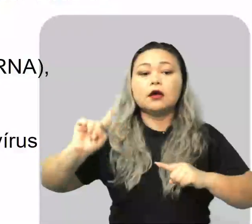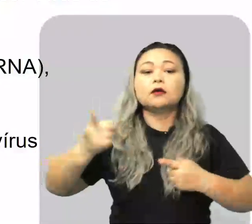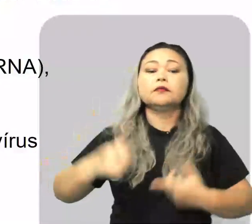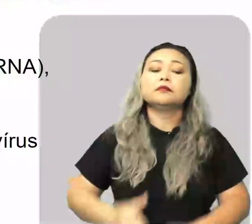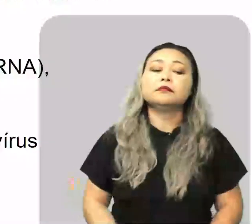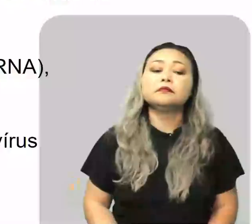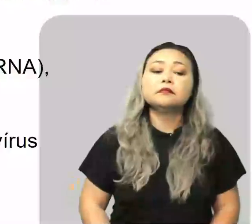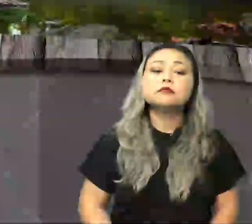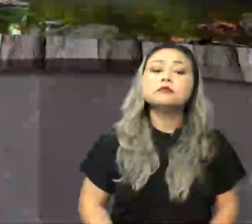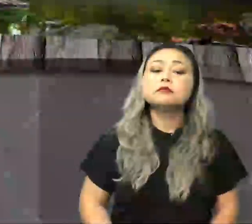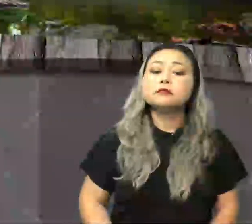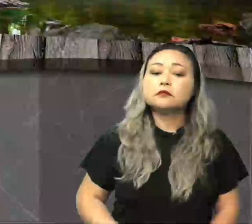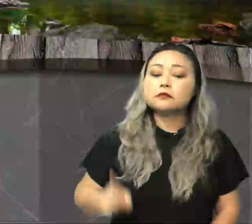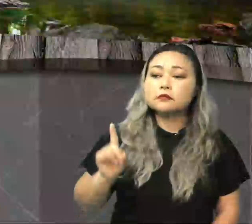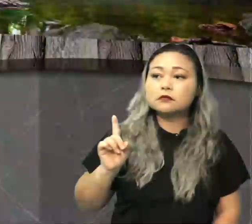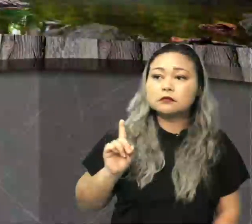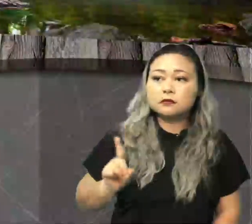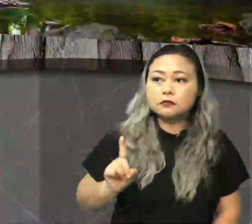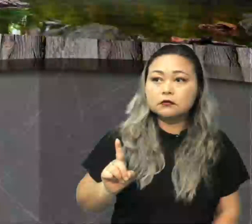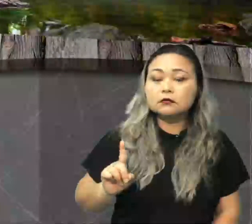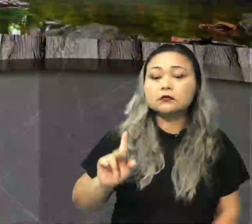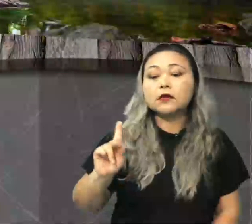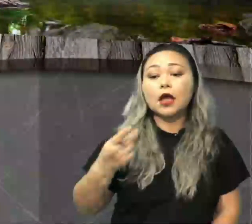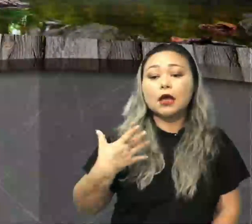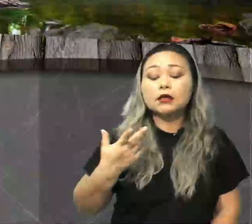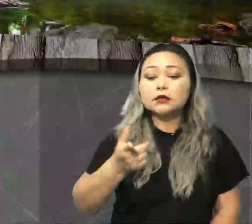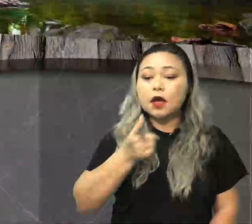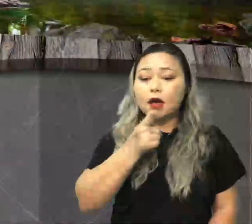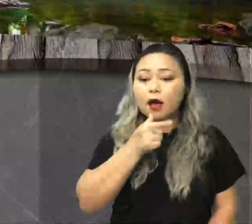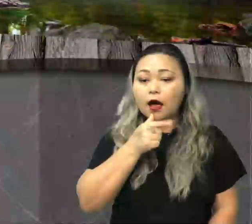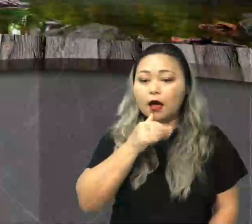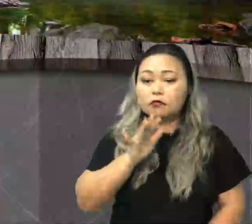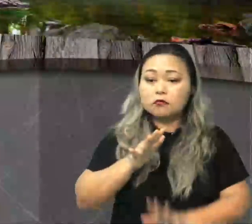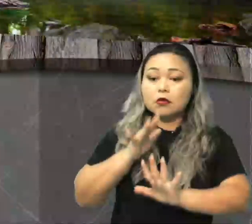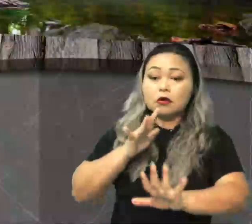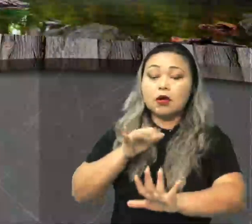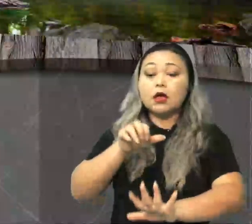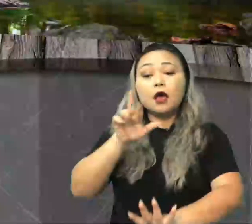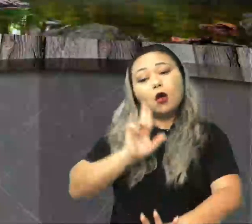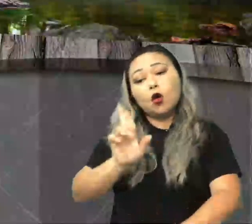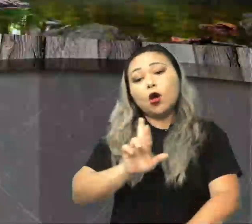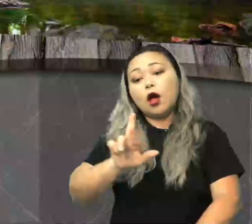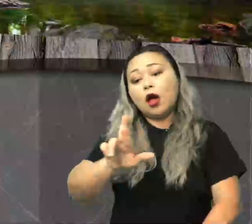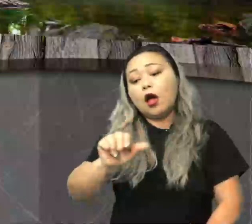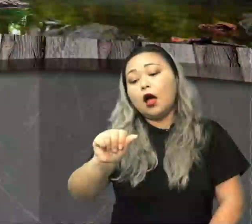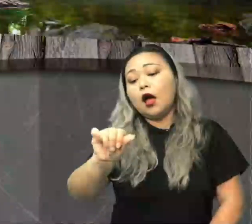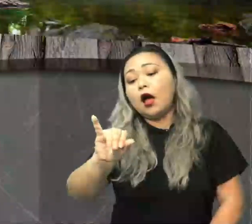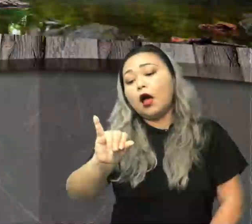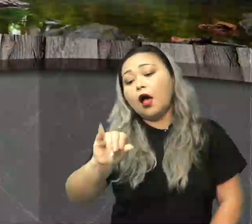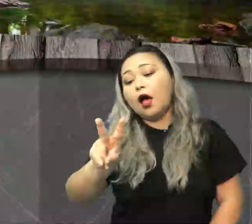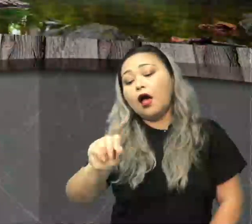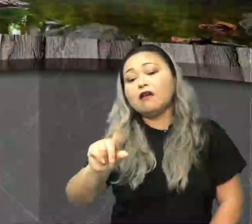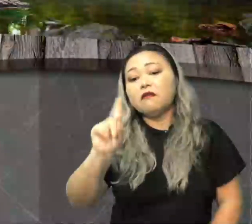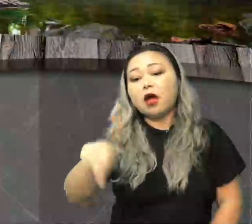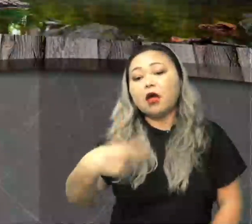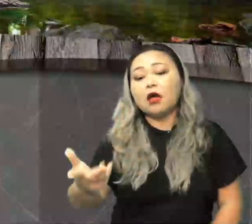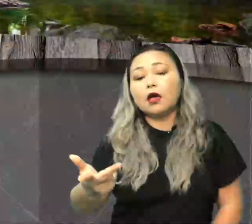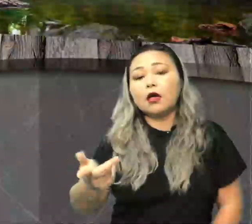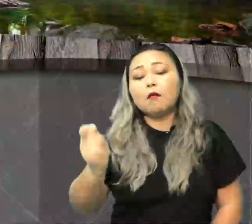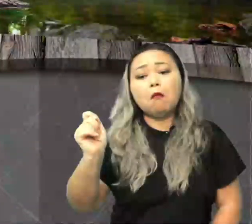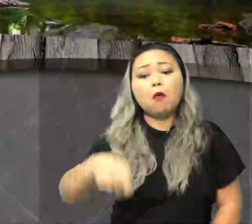RNA. Essa hidrofobia, que a gente chama de raiva, doença da raiva, ela